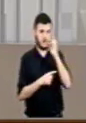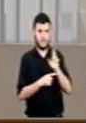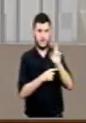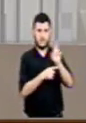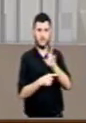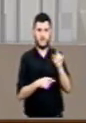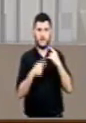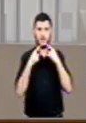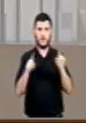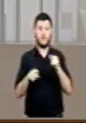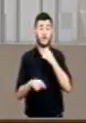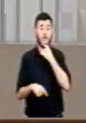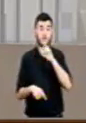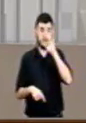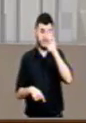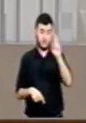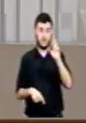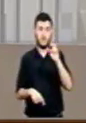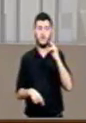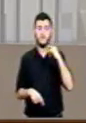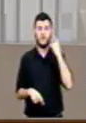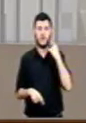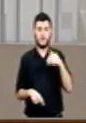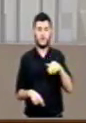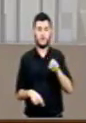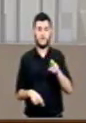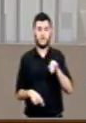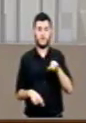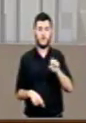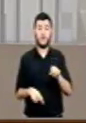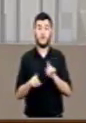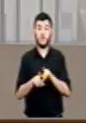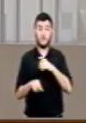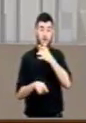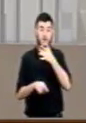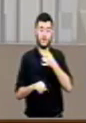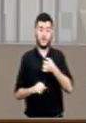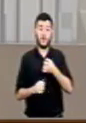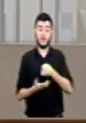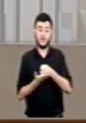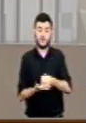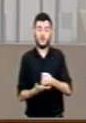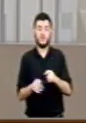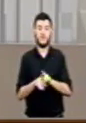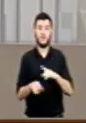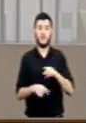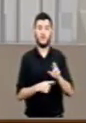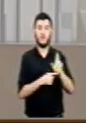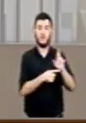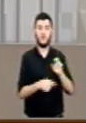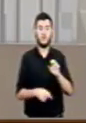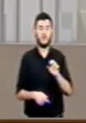Ribeiro, pelos assistentes falarão doutor Fernando César Cunha,